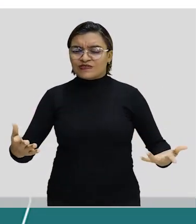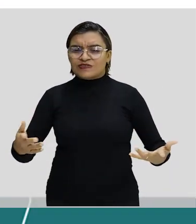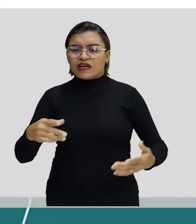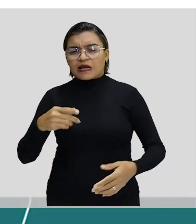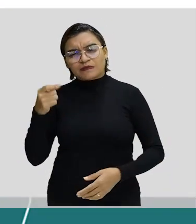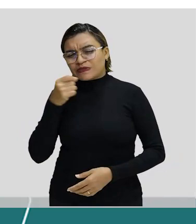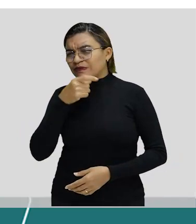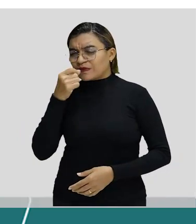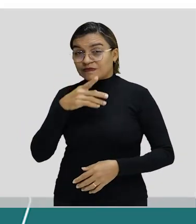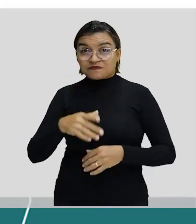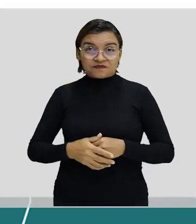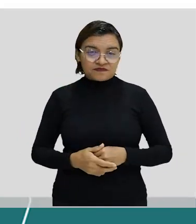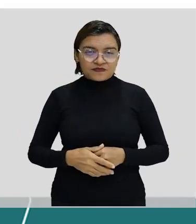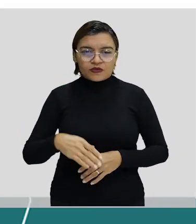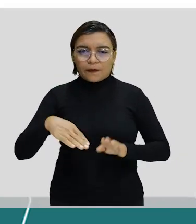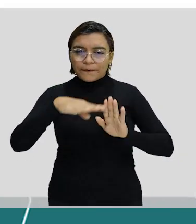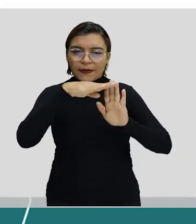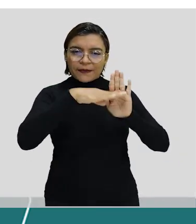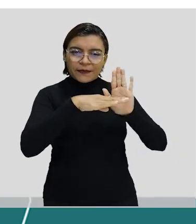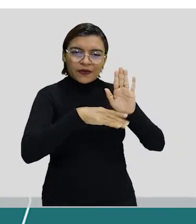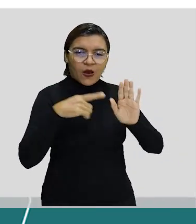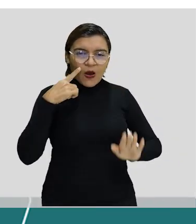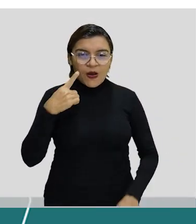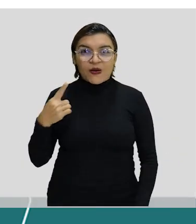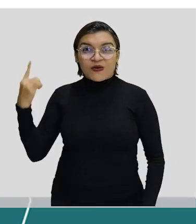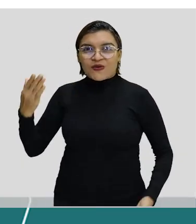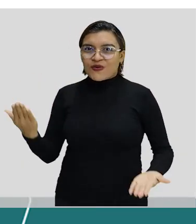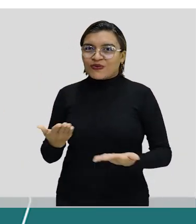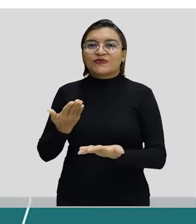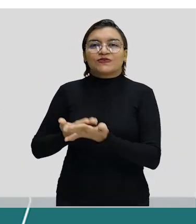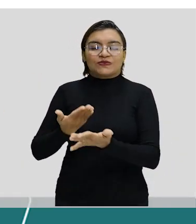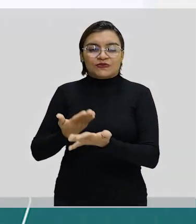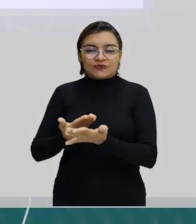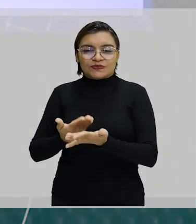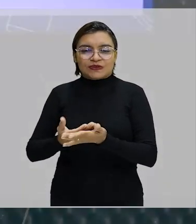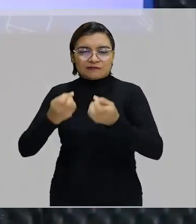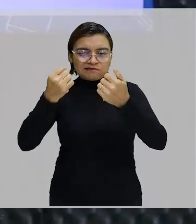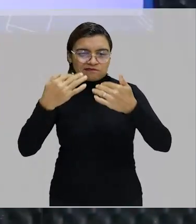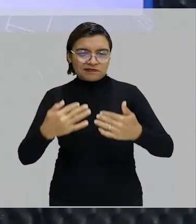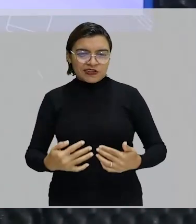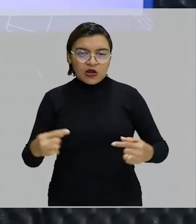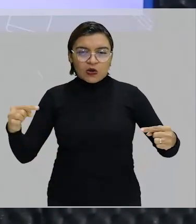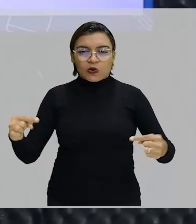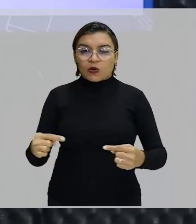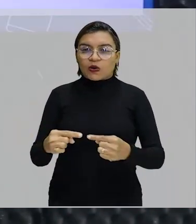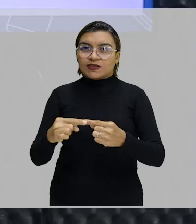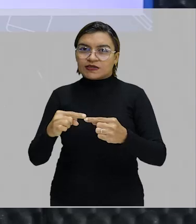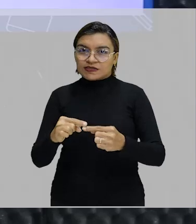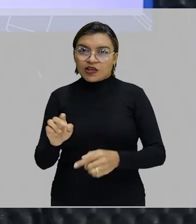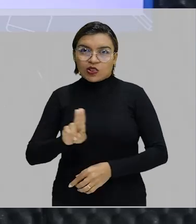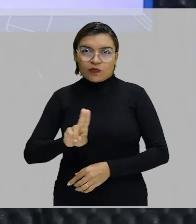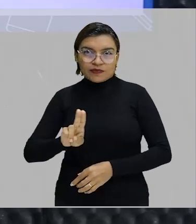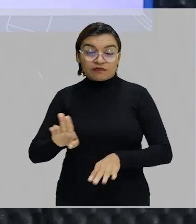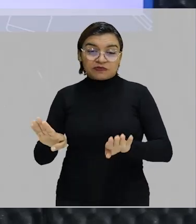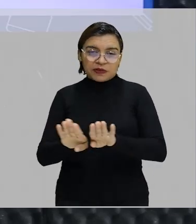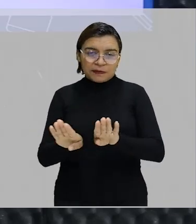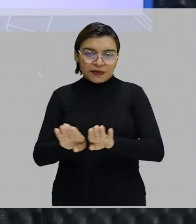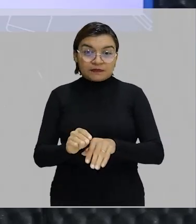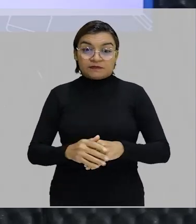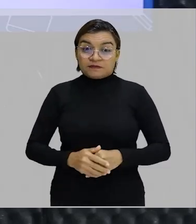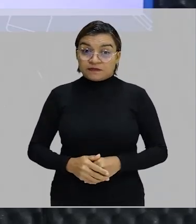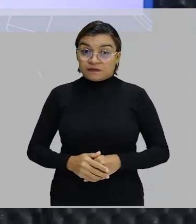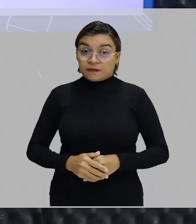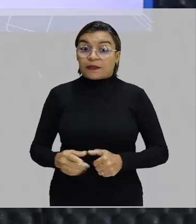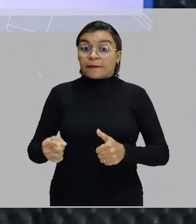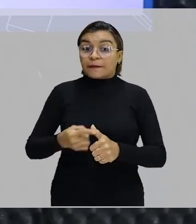desvios linguísticos, coloquialismo e concordância nominal. Nós vamos falar da concordância de alguns nomes. Mas para isso, a gente vai